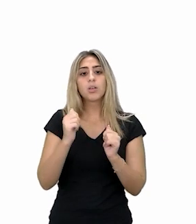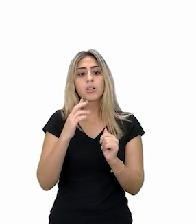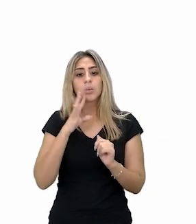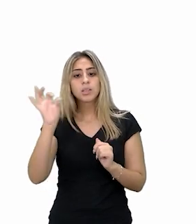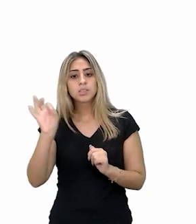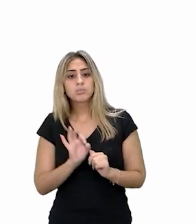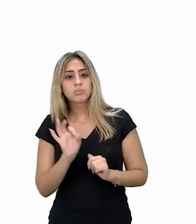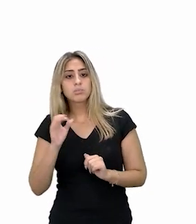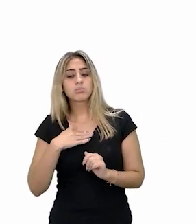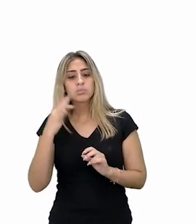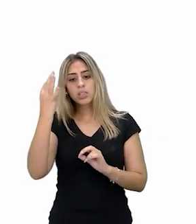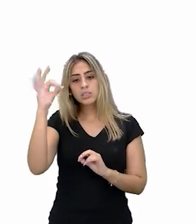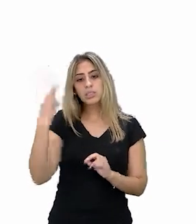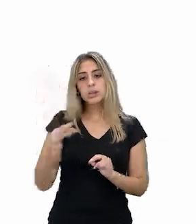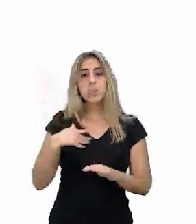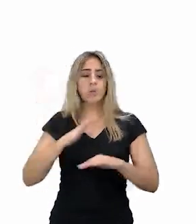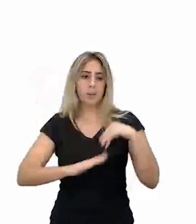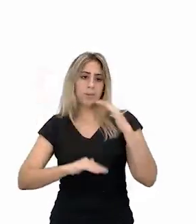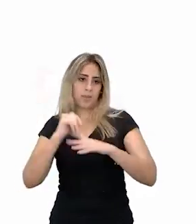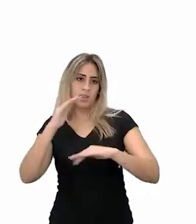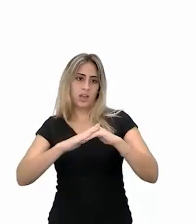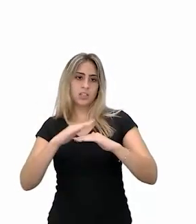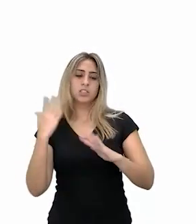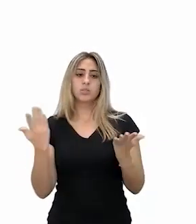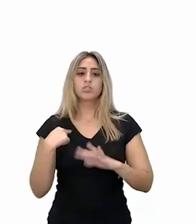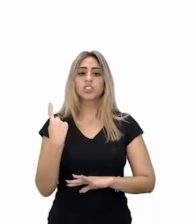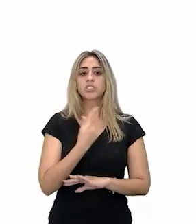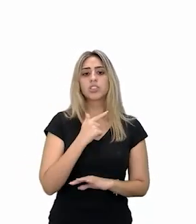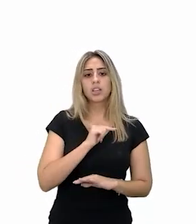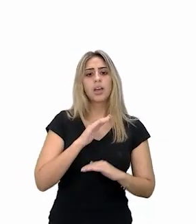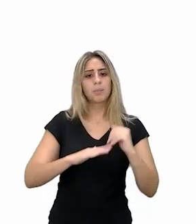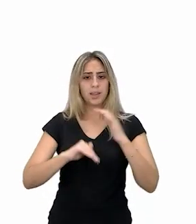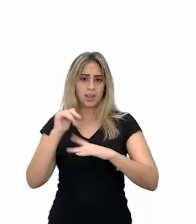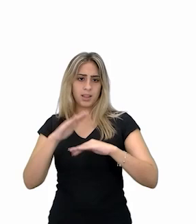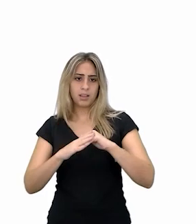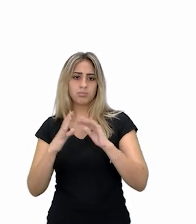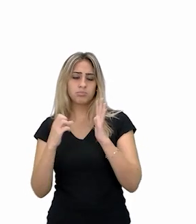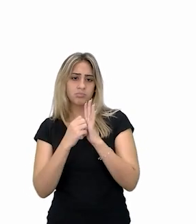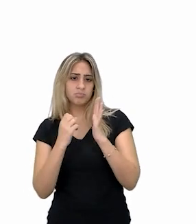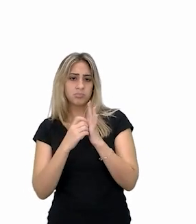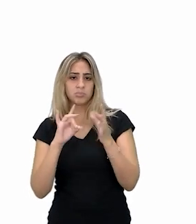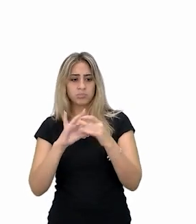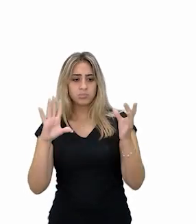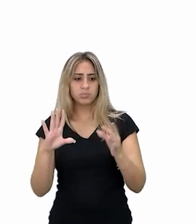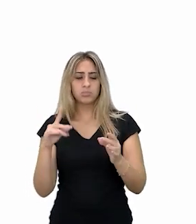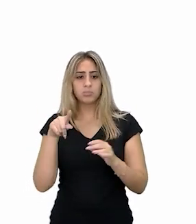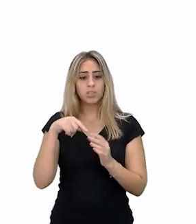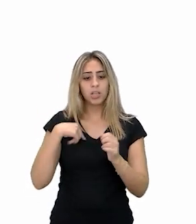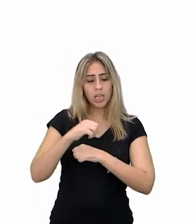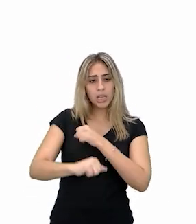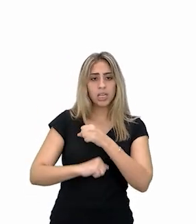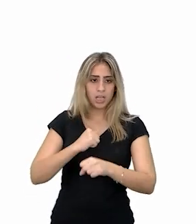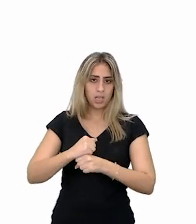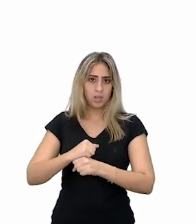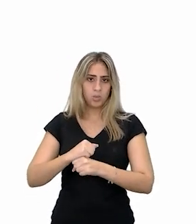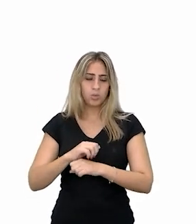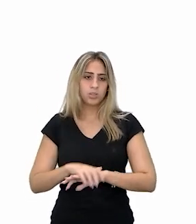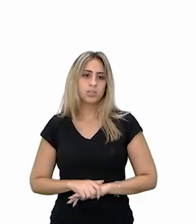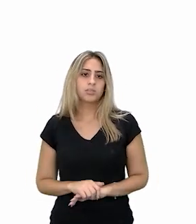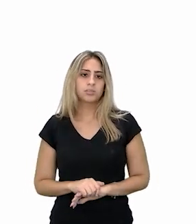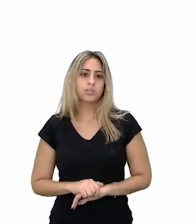percentual de acertos por habilidade. Então, a gente tem lá as habilidades essenciais que estão sendo trabalhadas naquele ano,